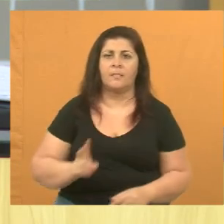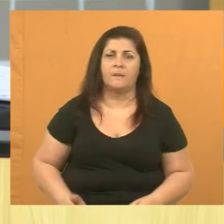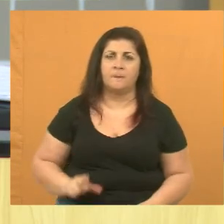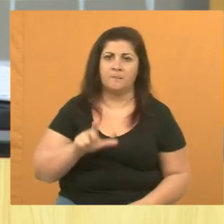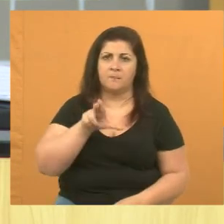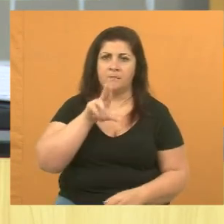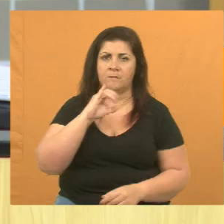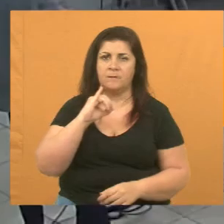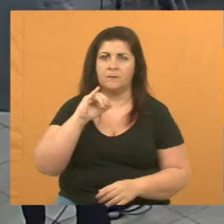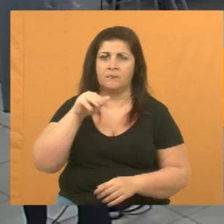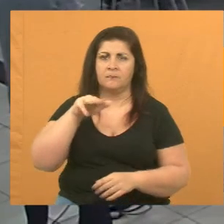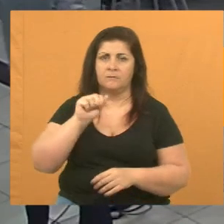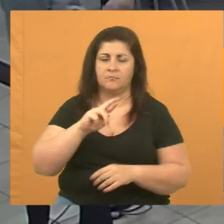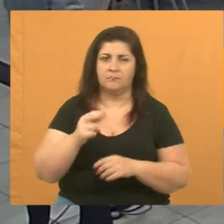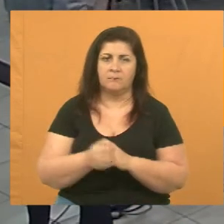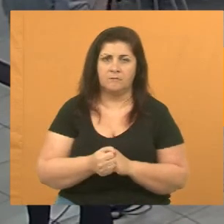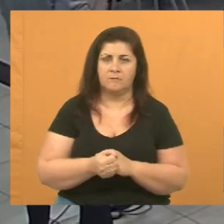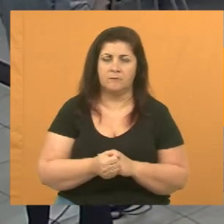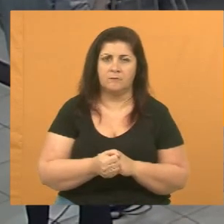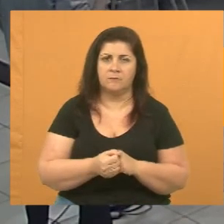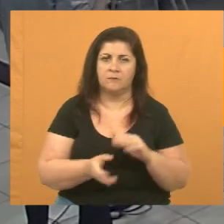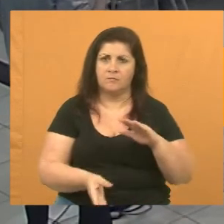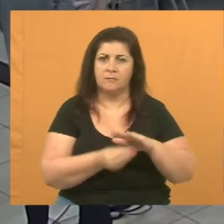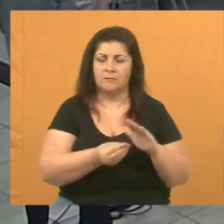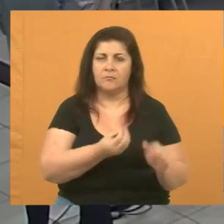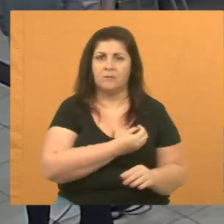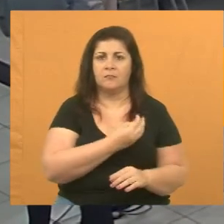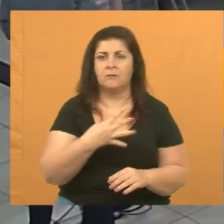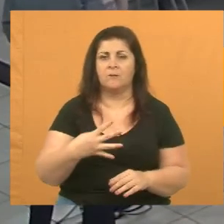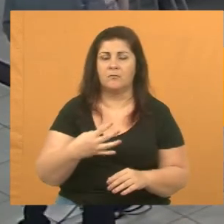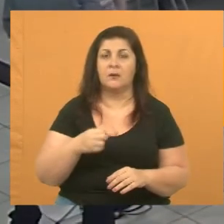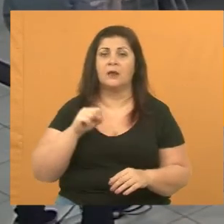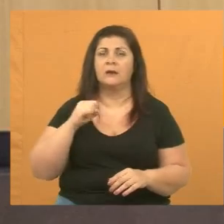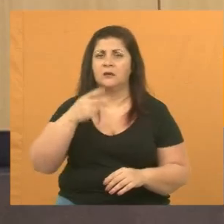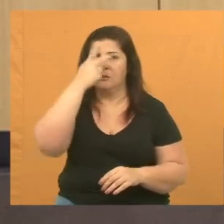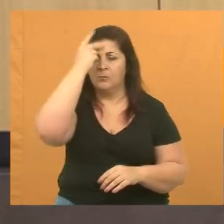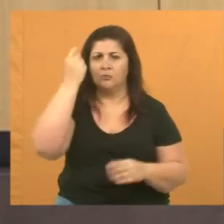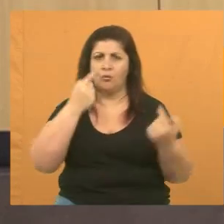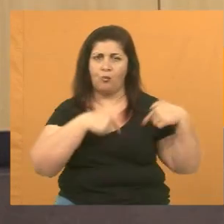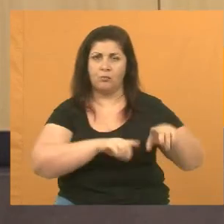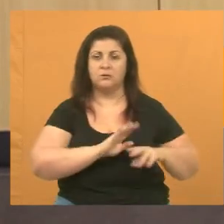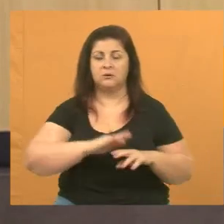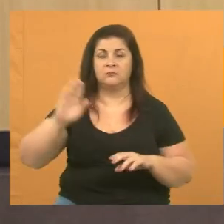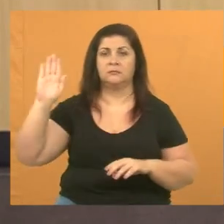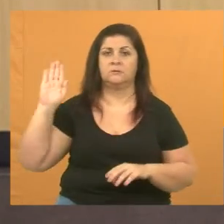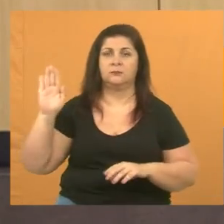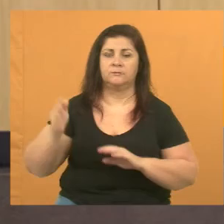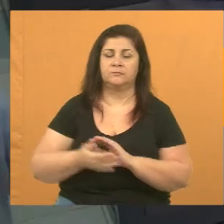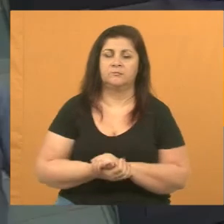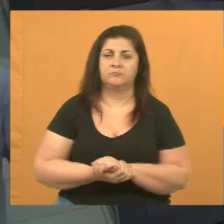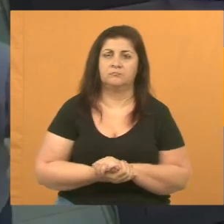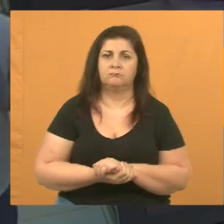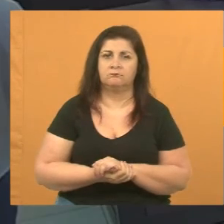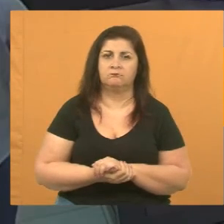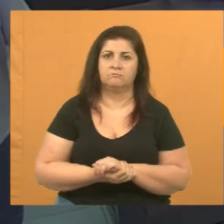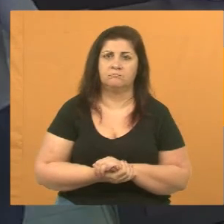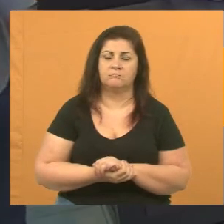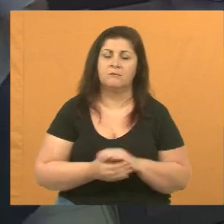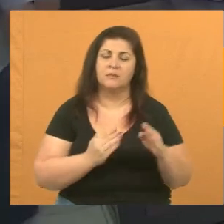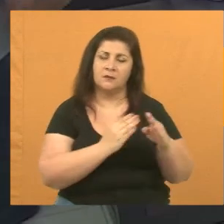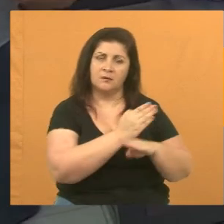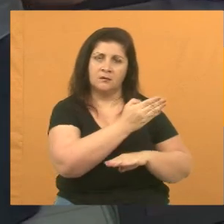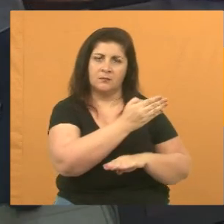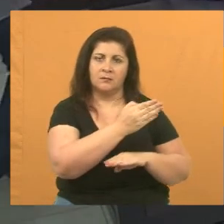Ponciano. Emenda 04 em votação. Os que forem contrários, que se manifestem levantando o braço. Emenda